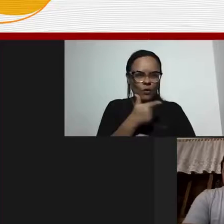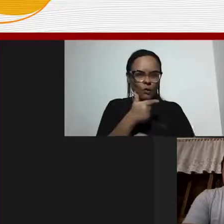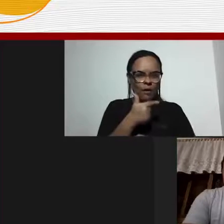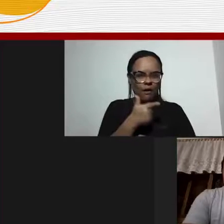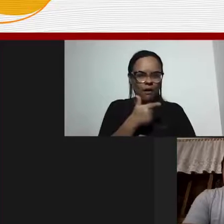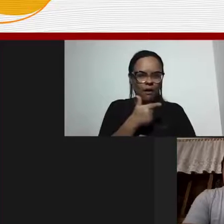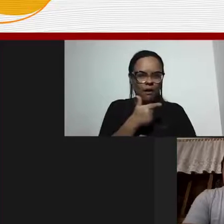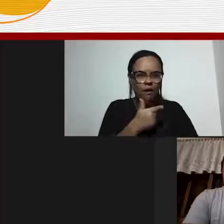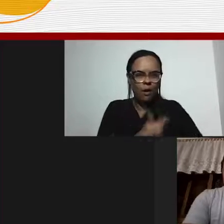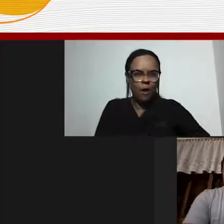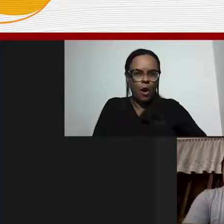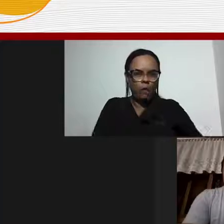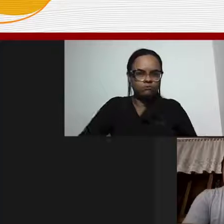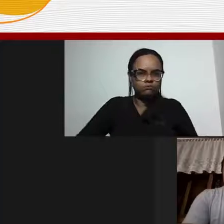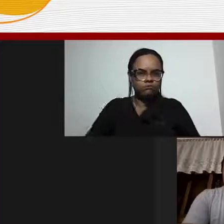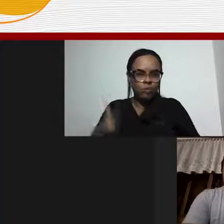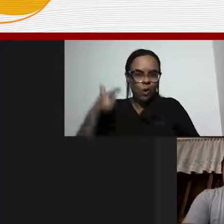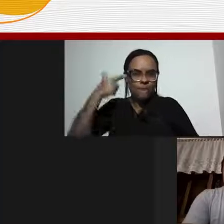cintura.